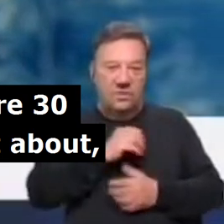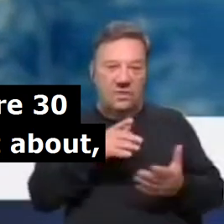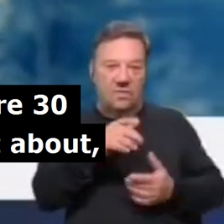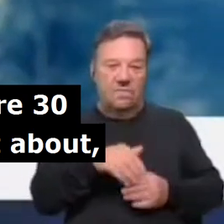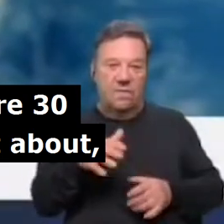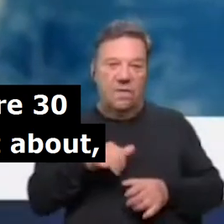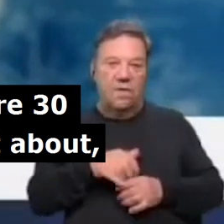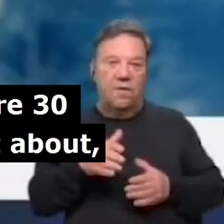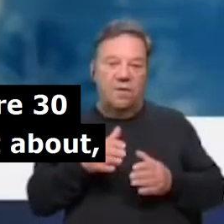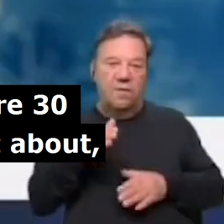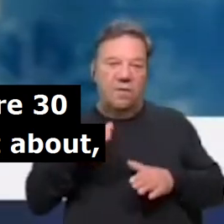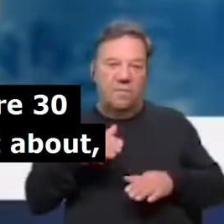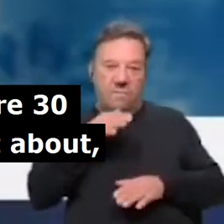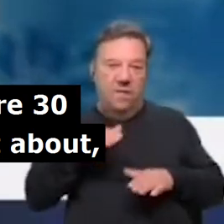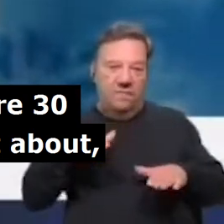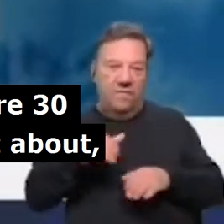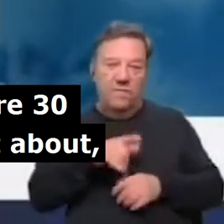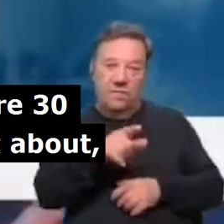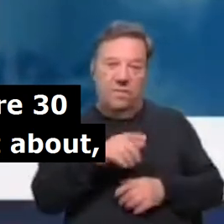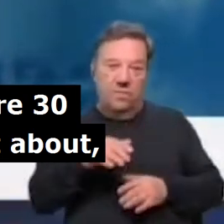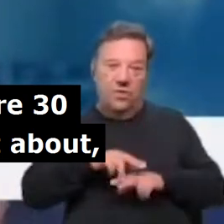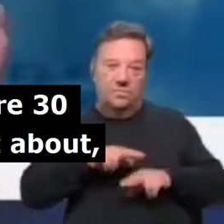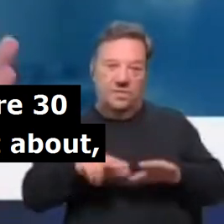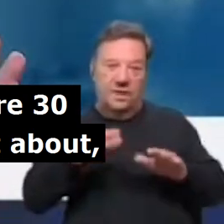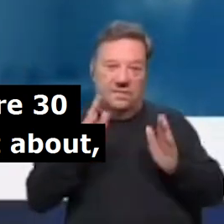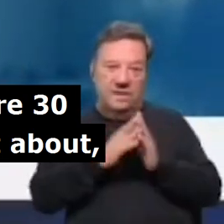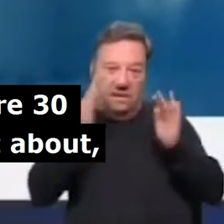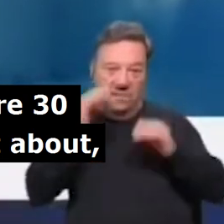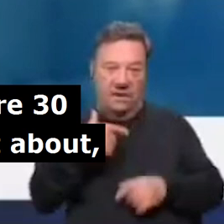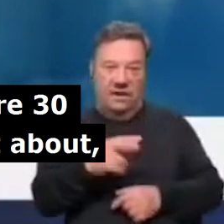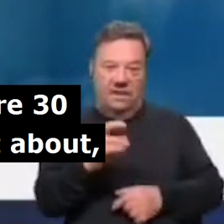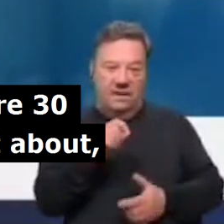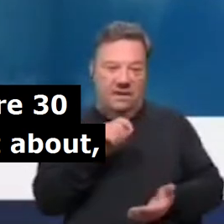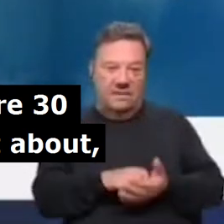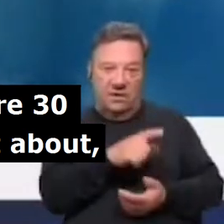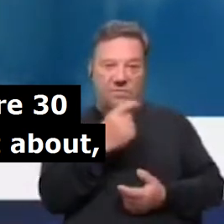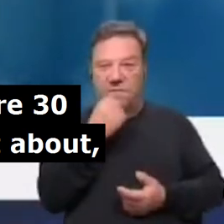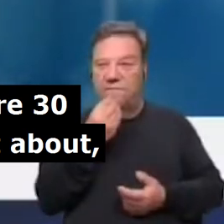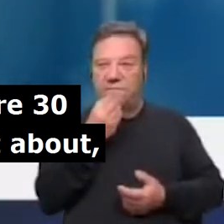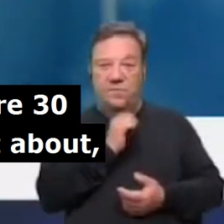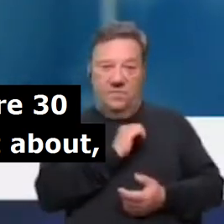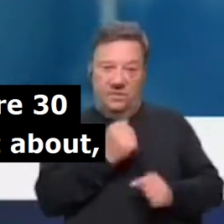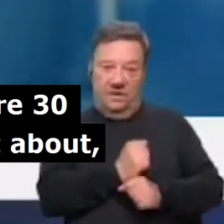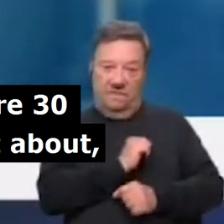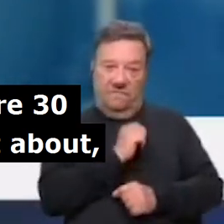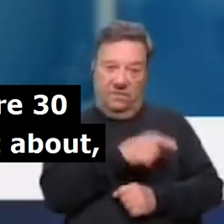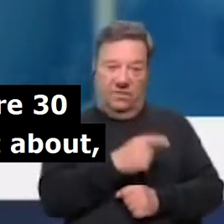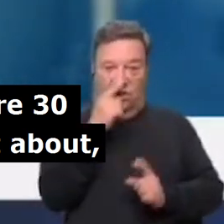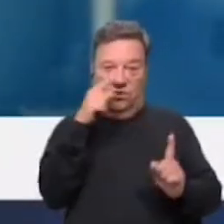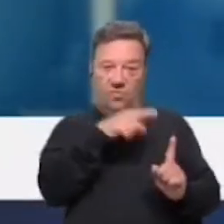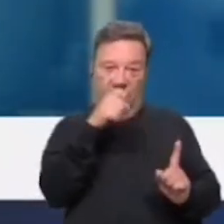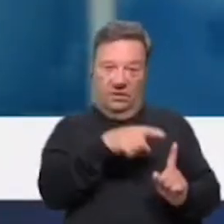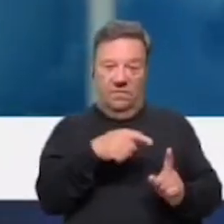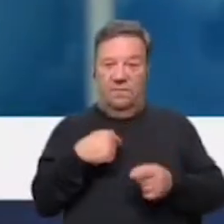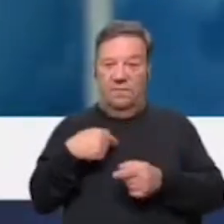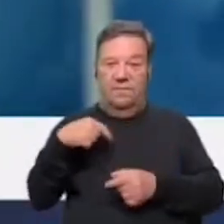porta-aviões do Hospital de Santa Maria não é que tem lá 30 centros de referência que a gente às vezes esquece e de facto foi o nosso serviço que foi eh escolhido